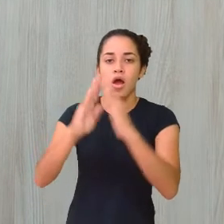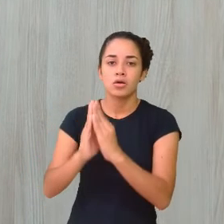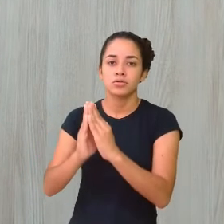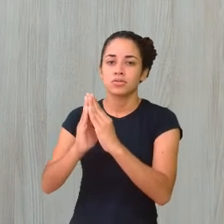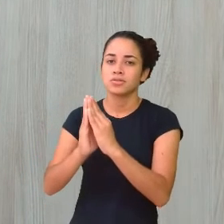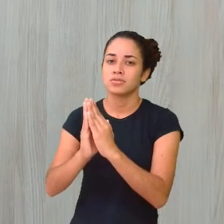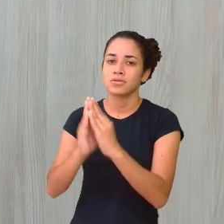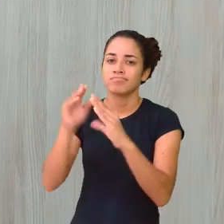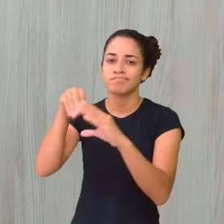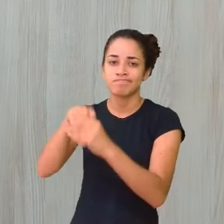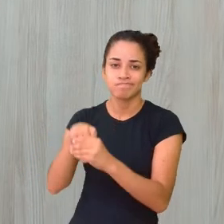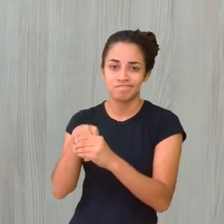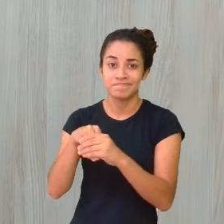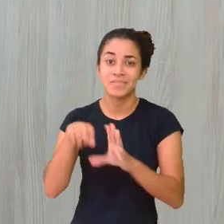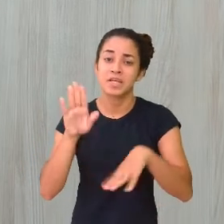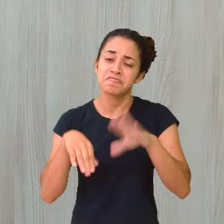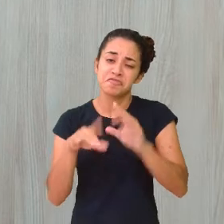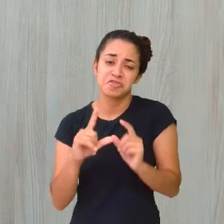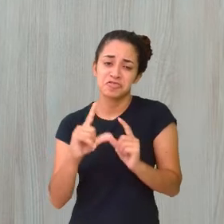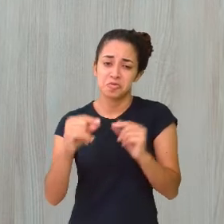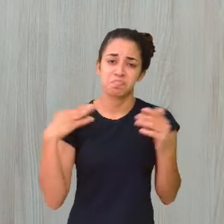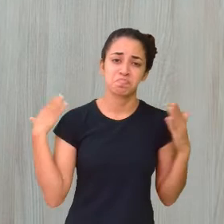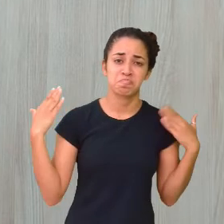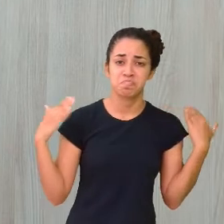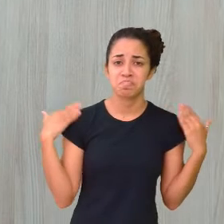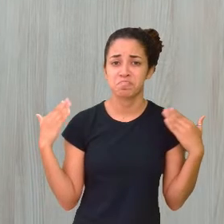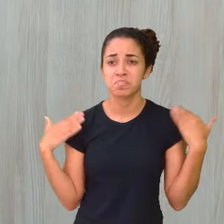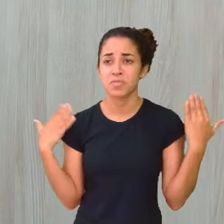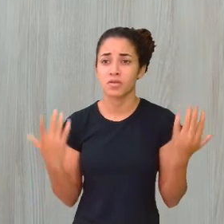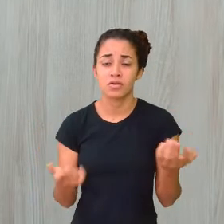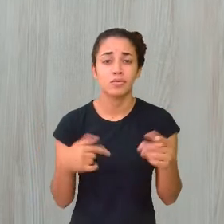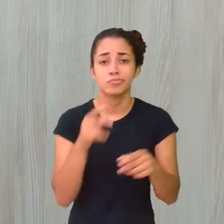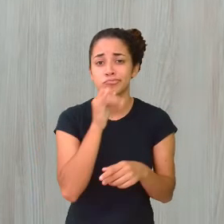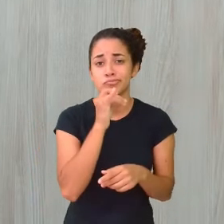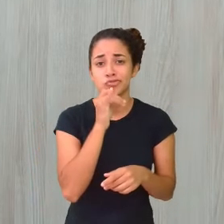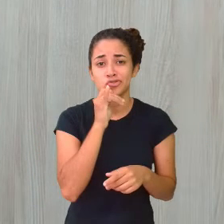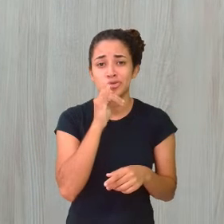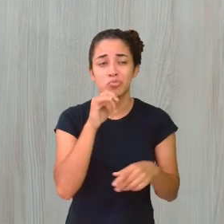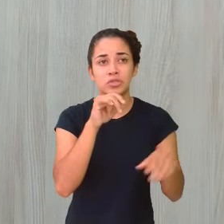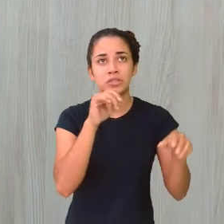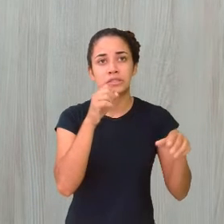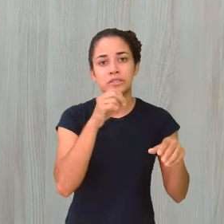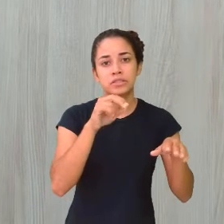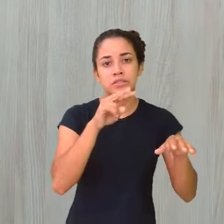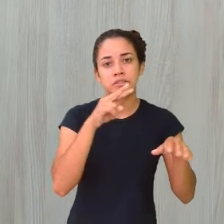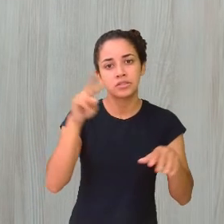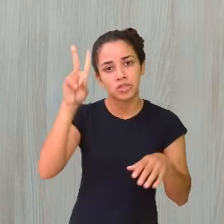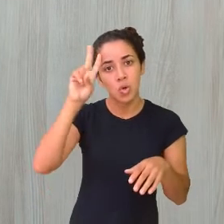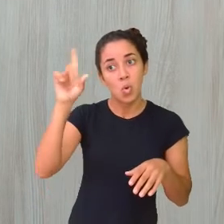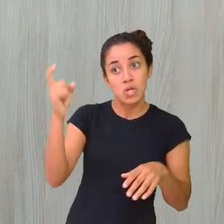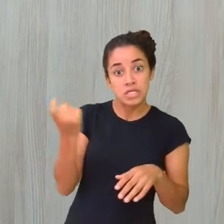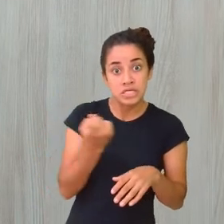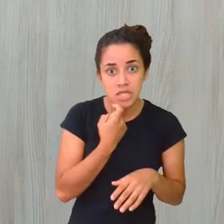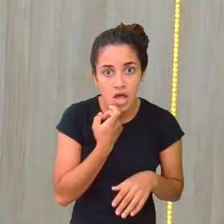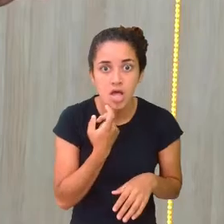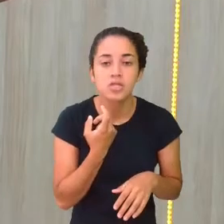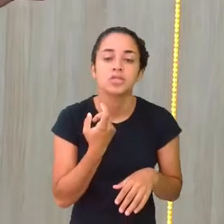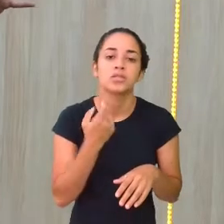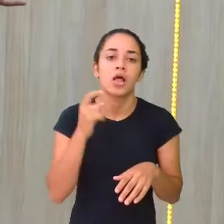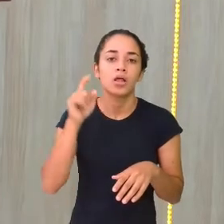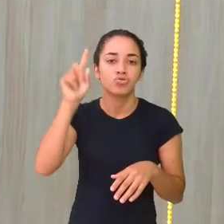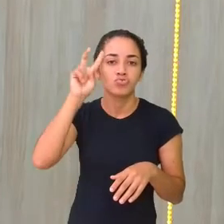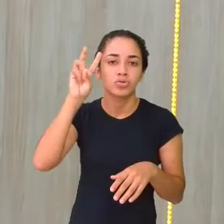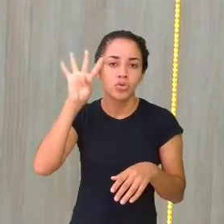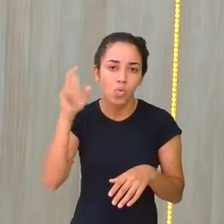casa. ó. Às vezes saio, mas como saio todos os dias, prefiro ficar lá no meu refúgio. Se eu fizer essa pergunta